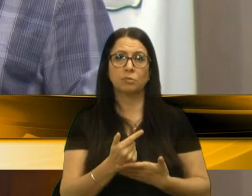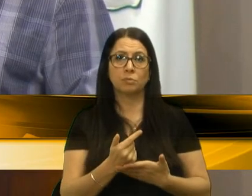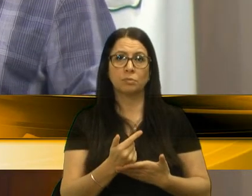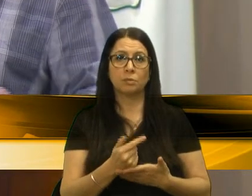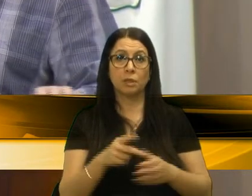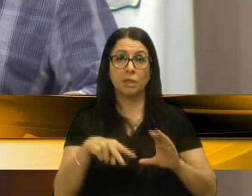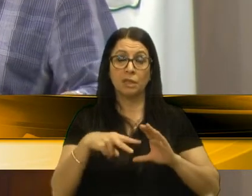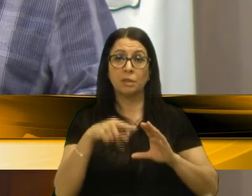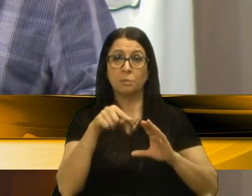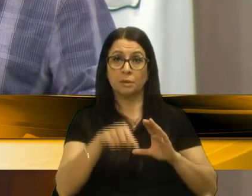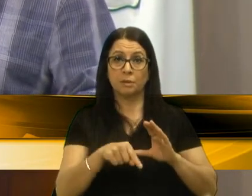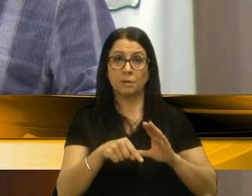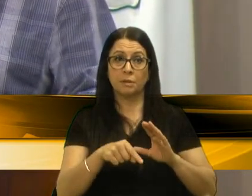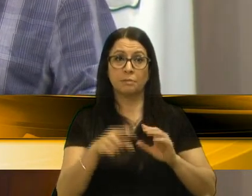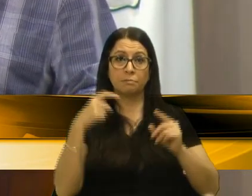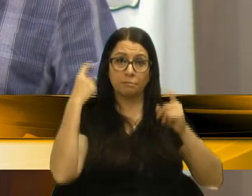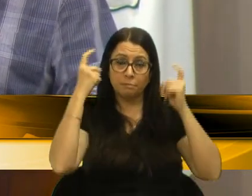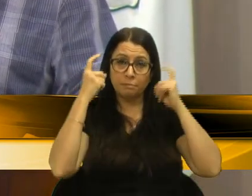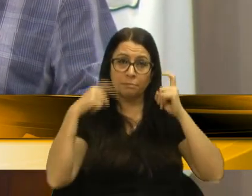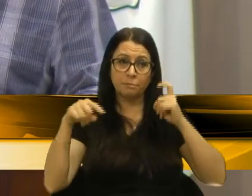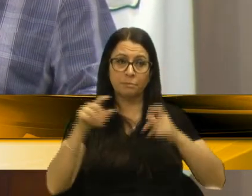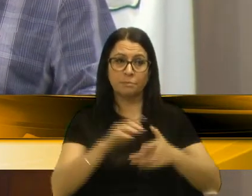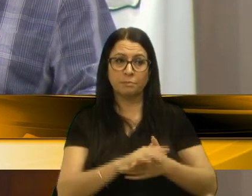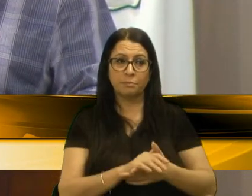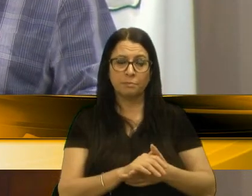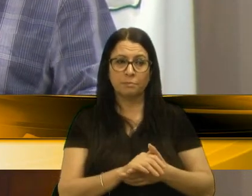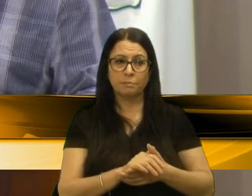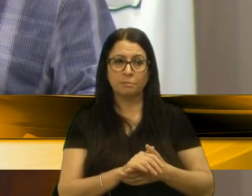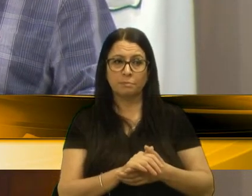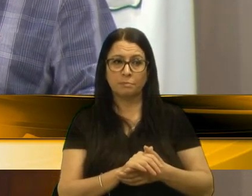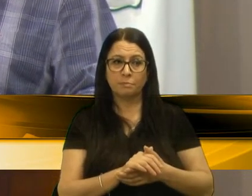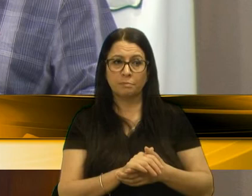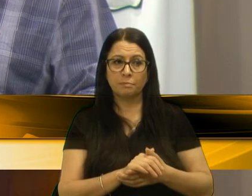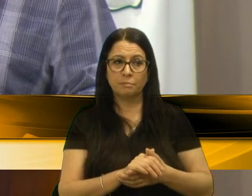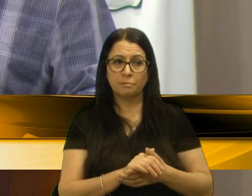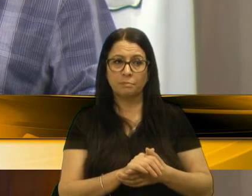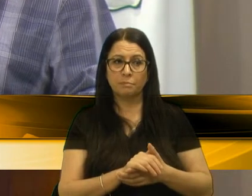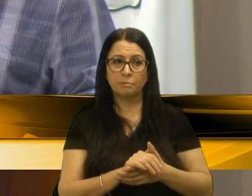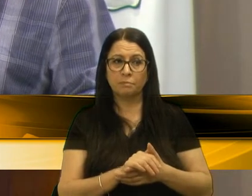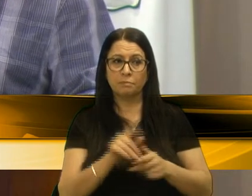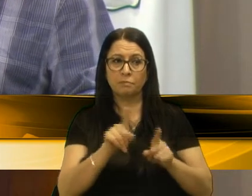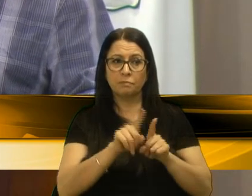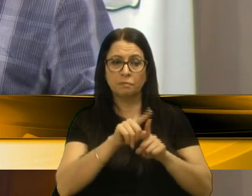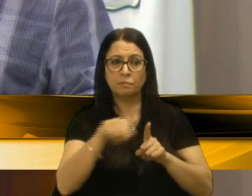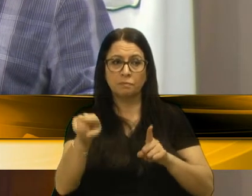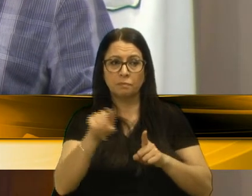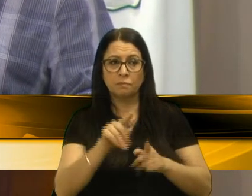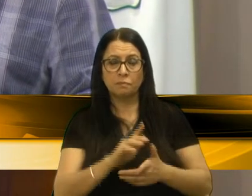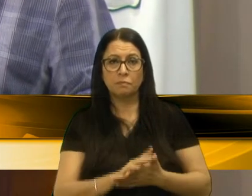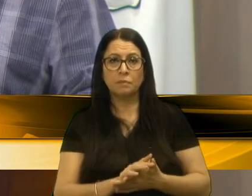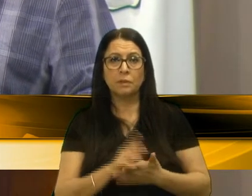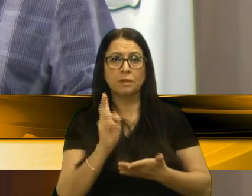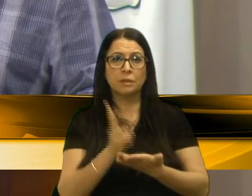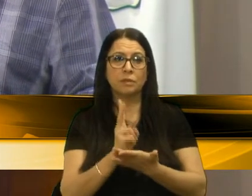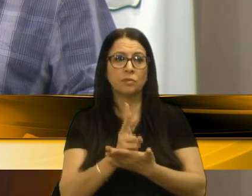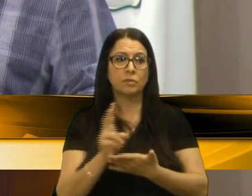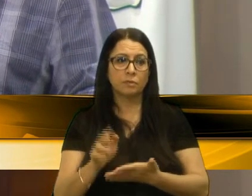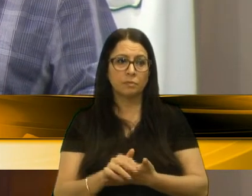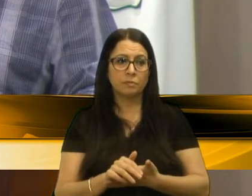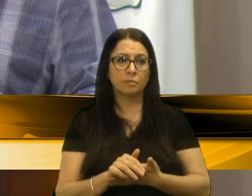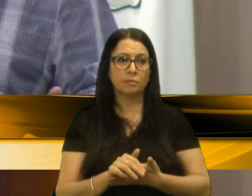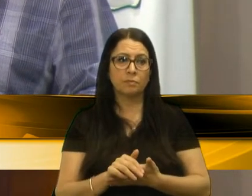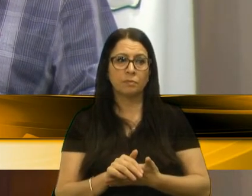Câmara efetivamente está preocupada com essa questão do plano diretor urbano, por conta que efetivamente